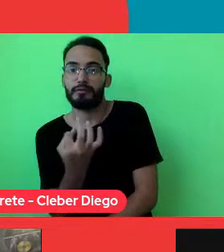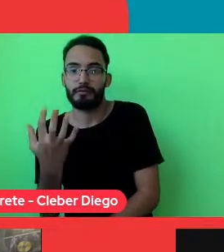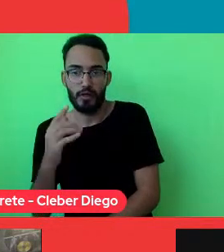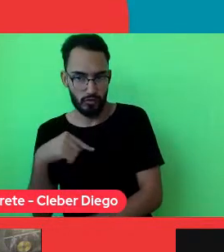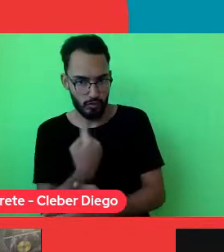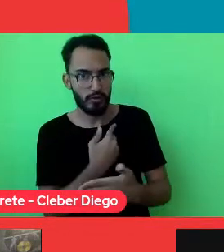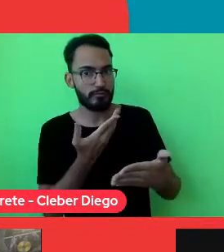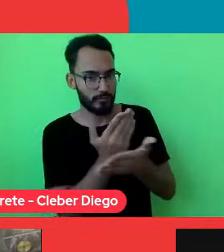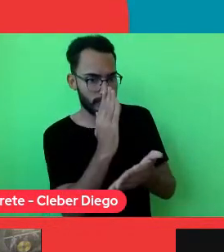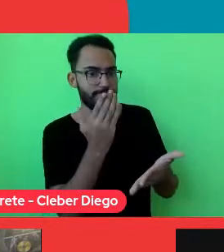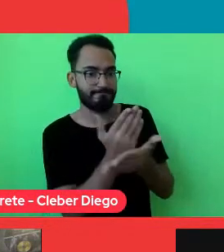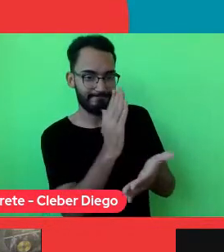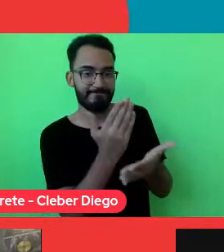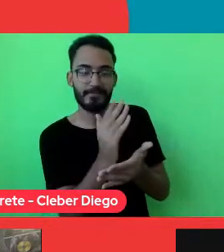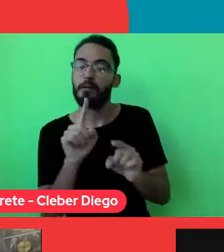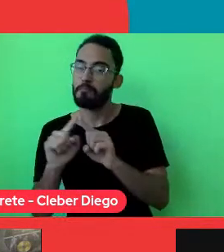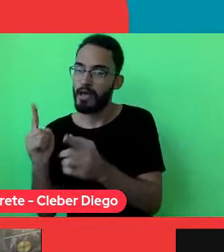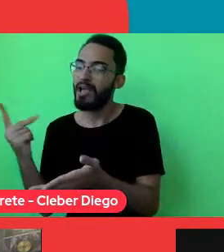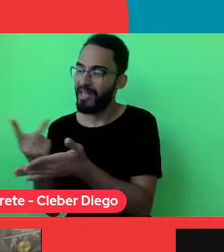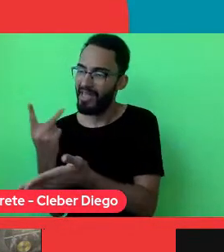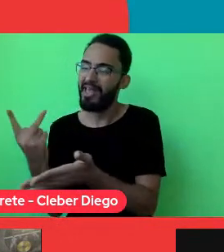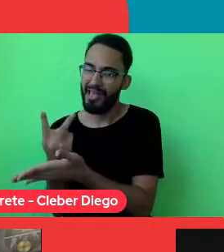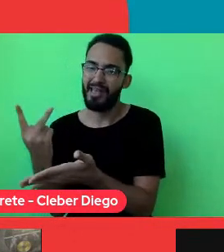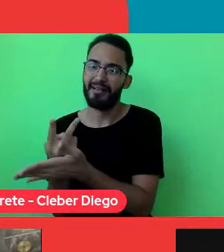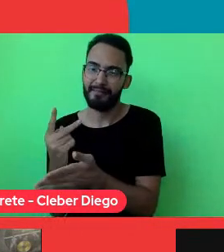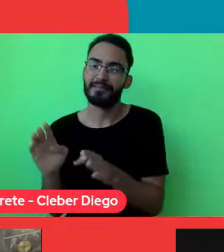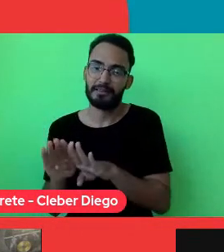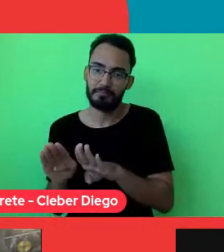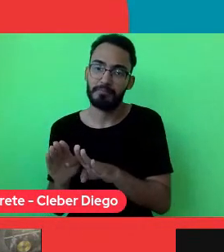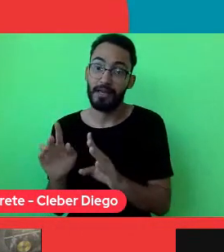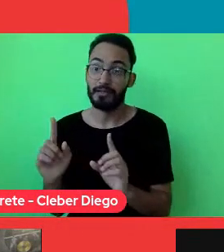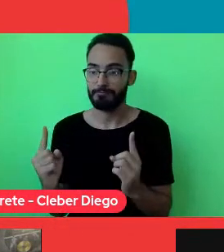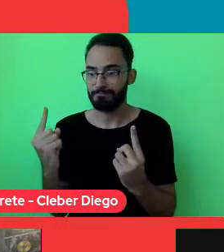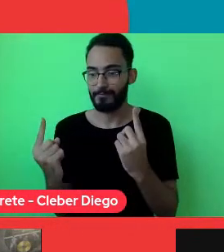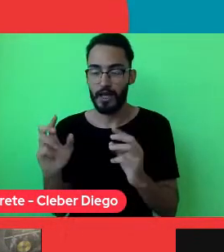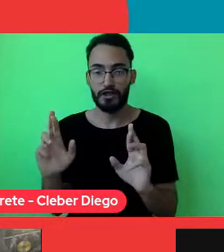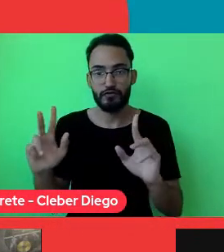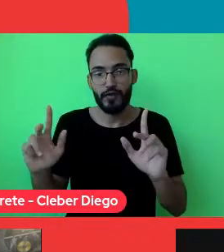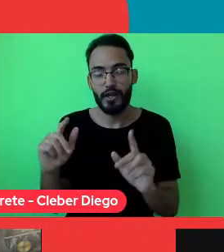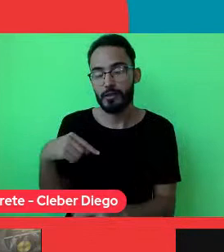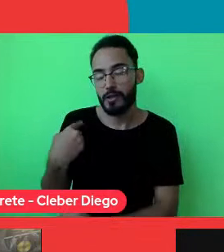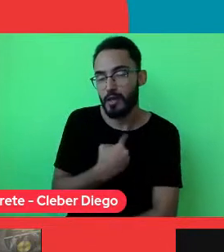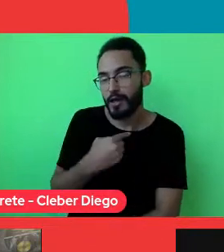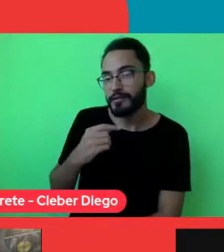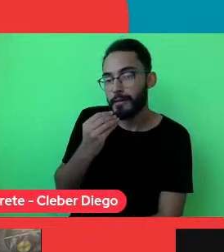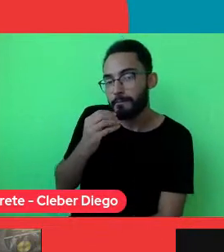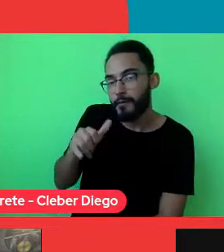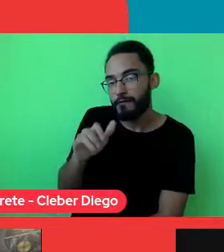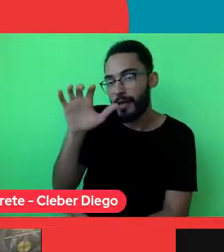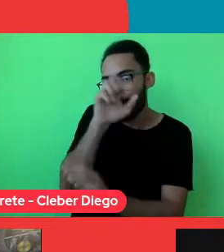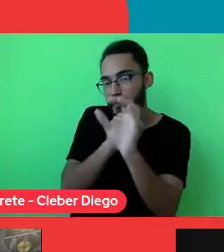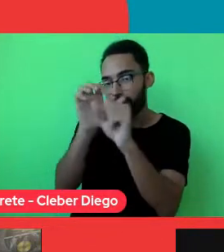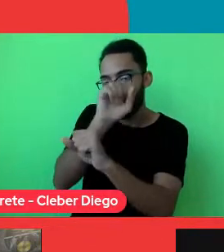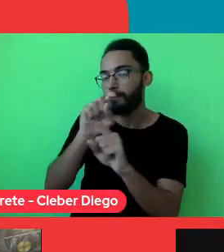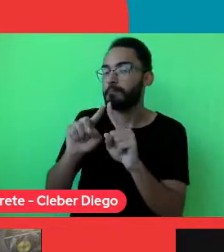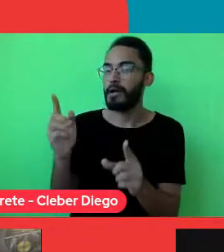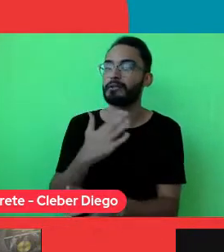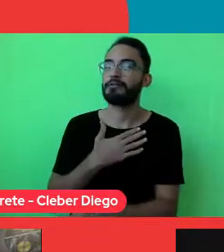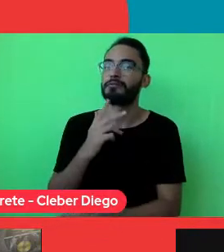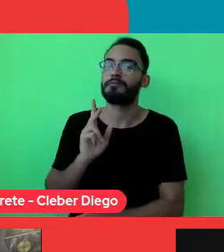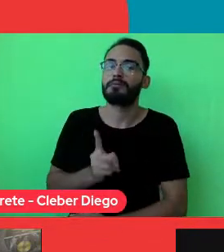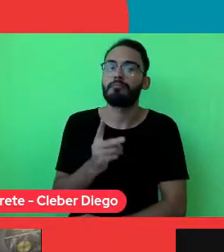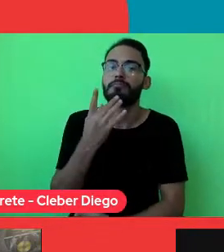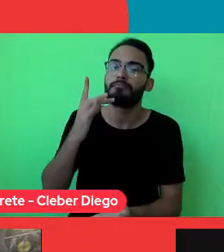acerta bastante e a gente erra bastante também. E a diferença é que a gente aproveita isso como aprendizado. Mas eu sempre fui muito transparente nas